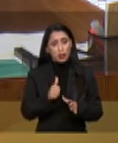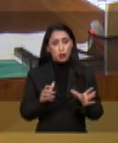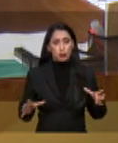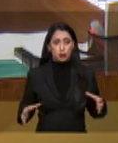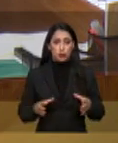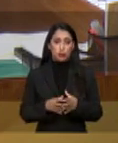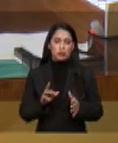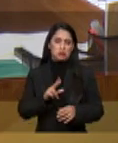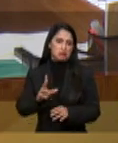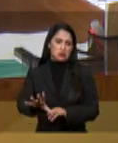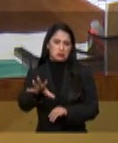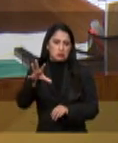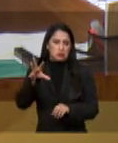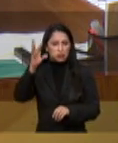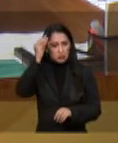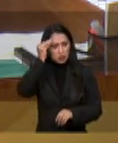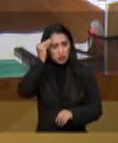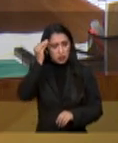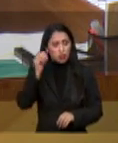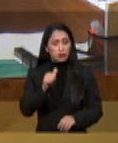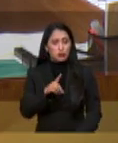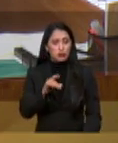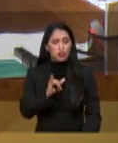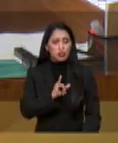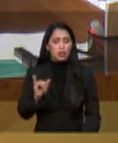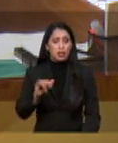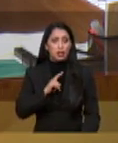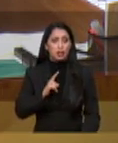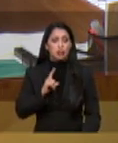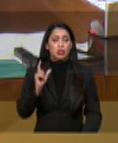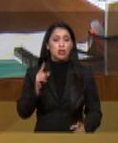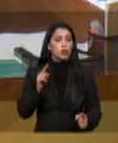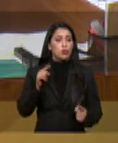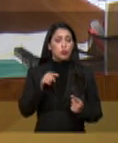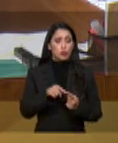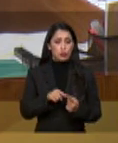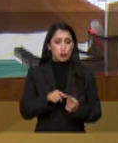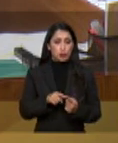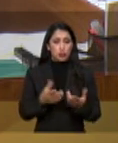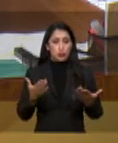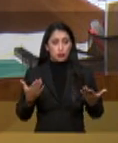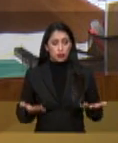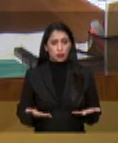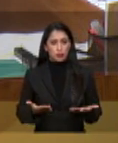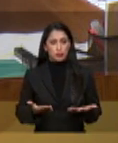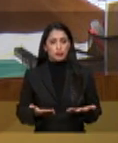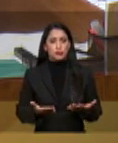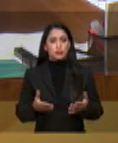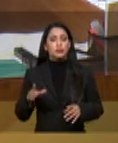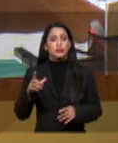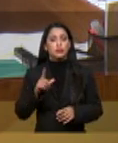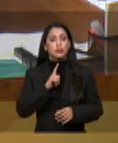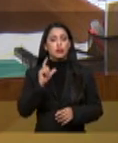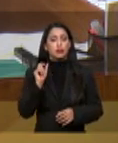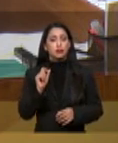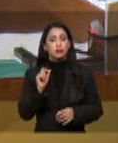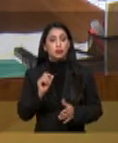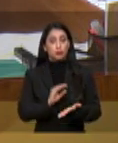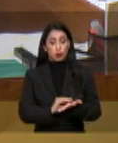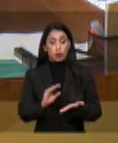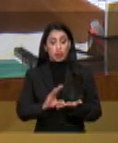que medida a pretensão trazida nesta ação direta se faz voltada a tal objetivo. Estando em dúvida a existência em si do